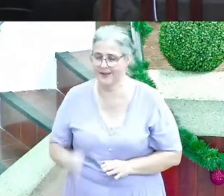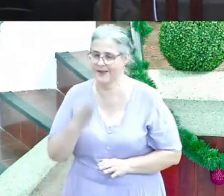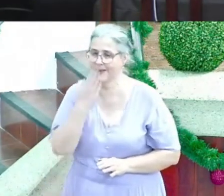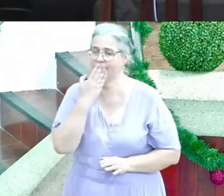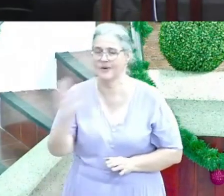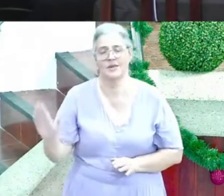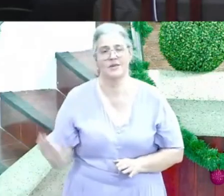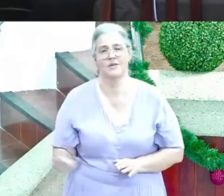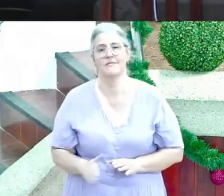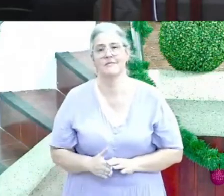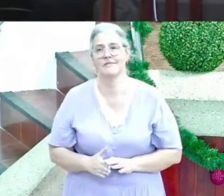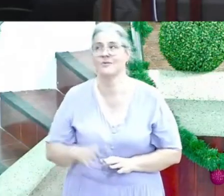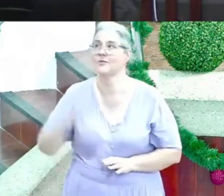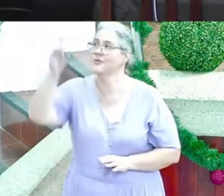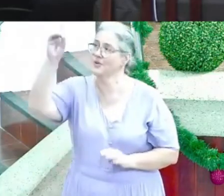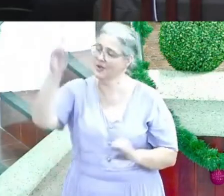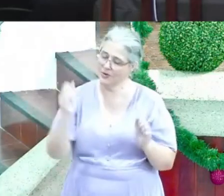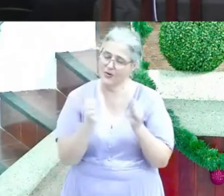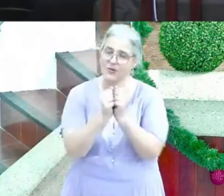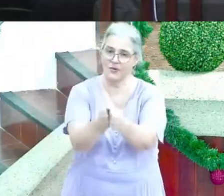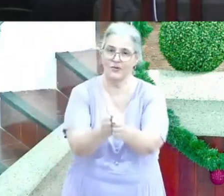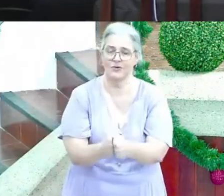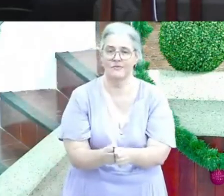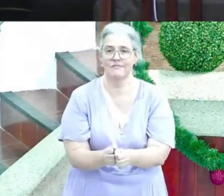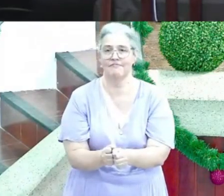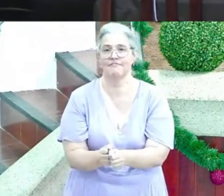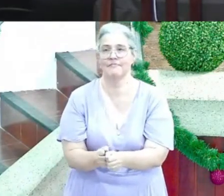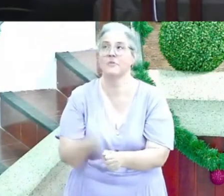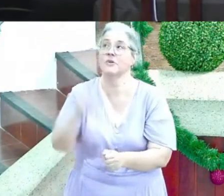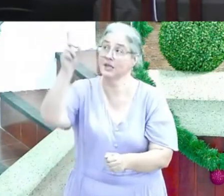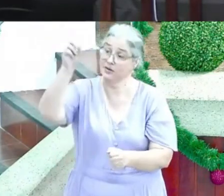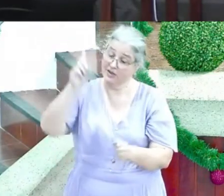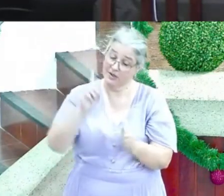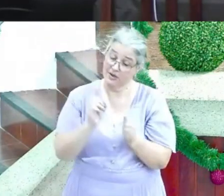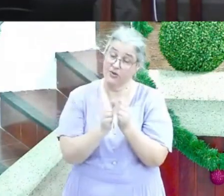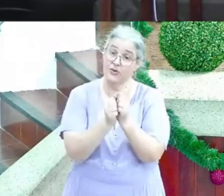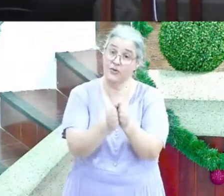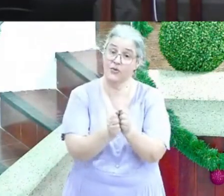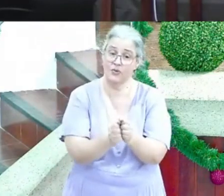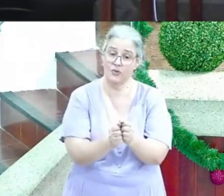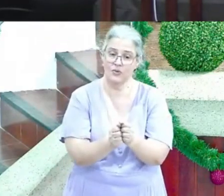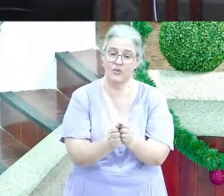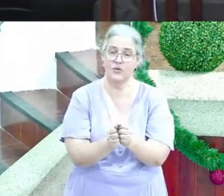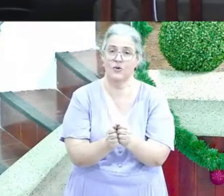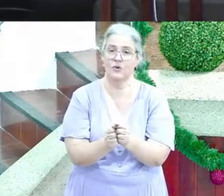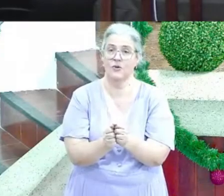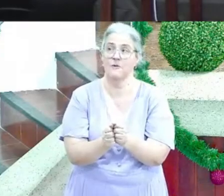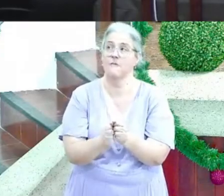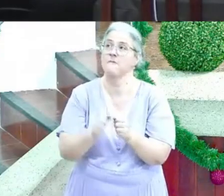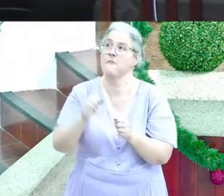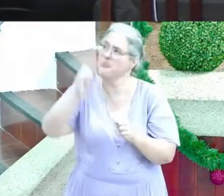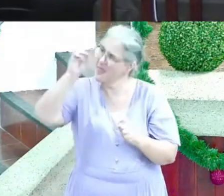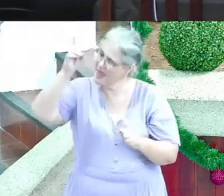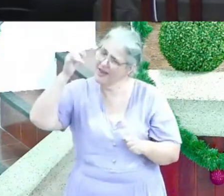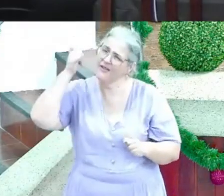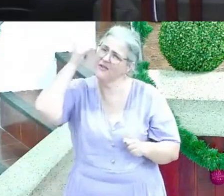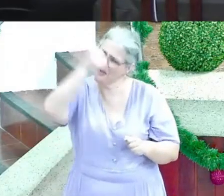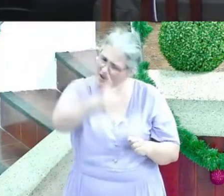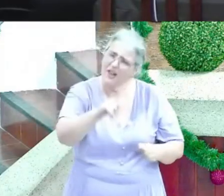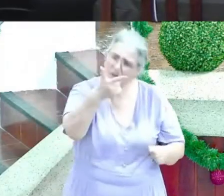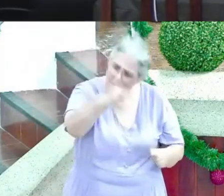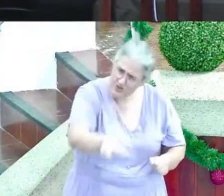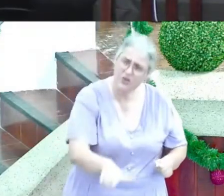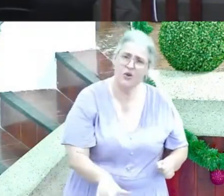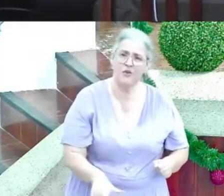conosco. Eu estarei com vocês. No meio do caos, Deus está reafirmando que estaria com